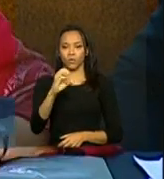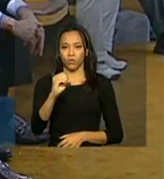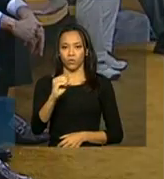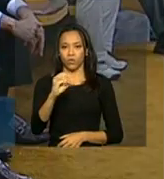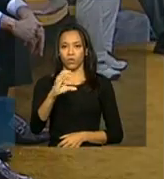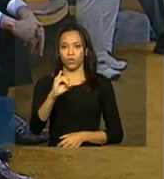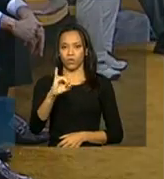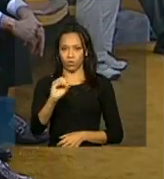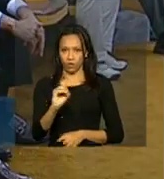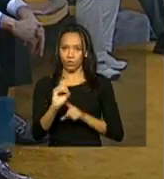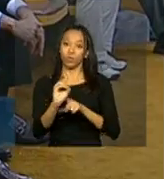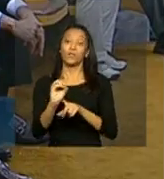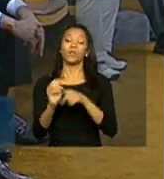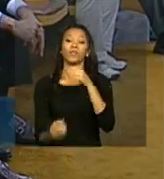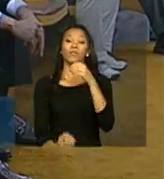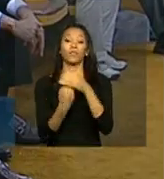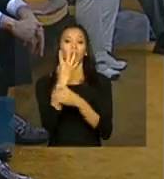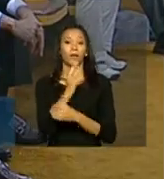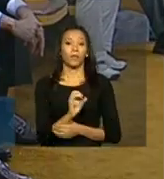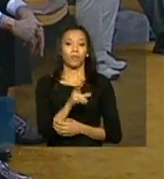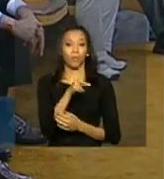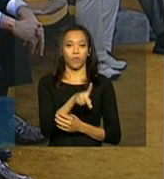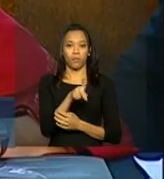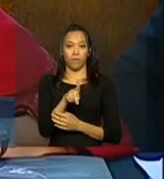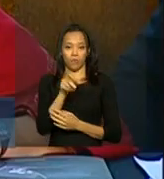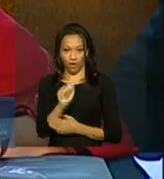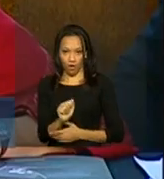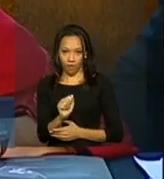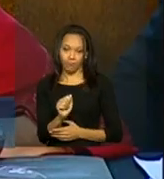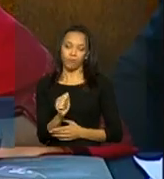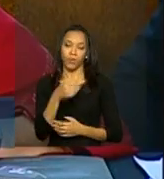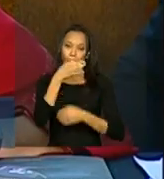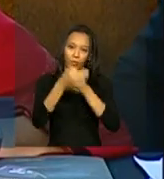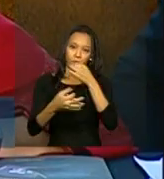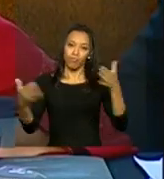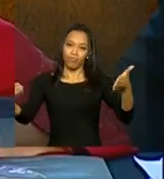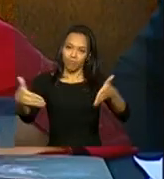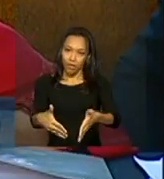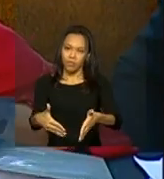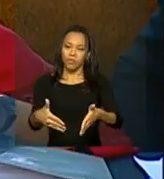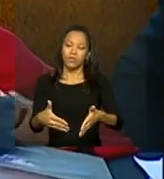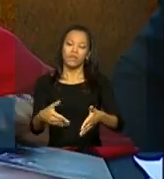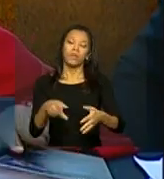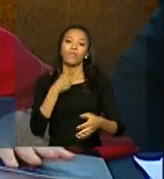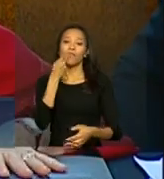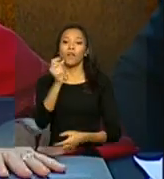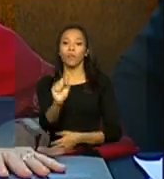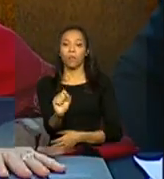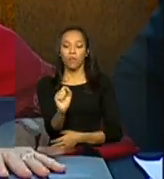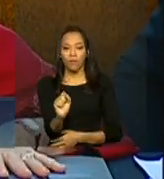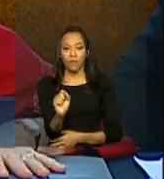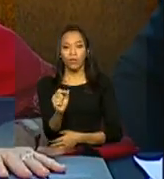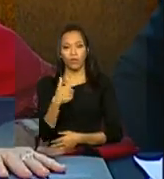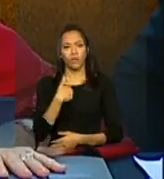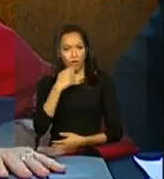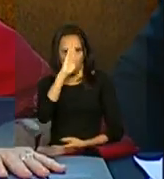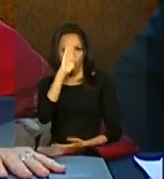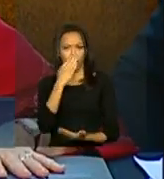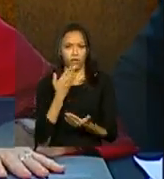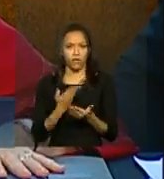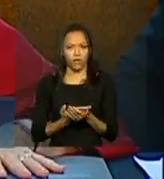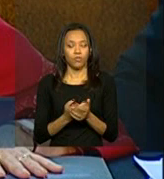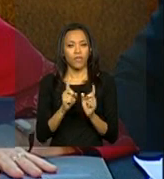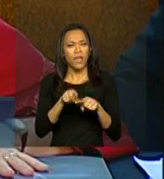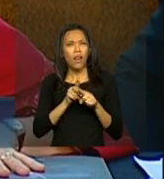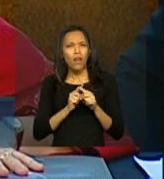implantaram os PPAs territoriais participativos. dizer que é como eu acredito que é no